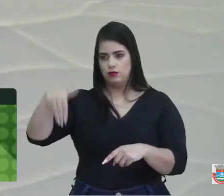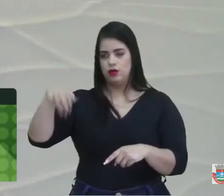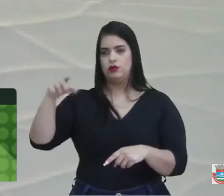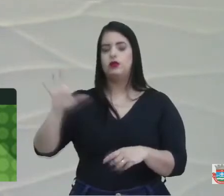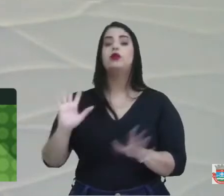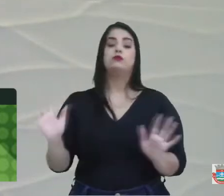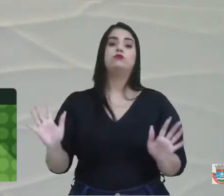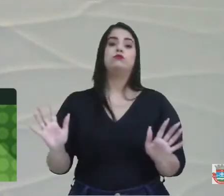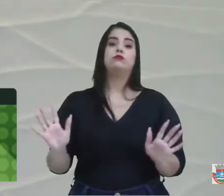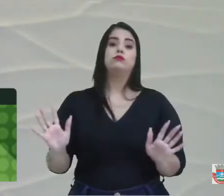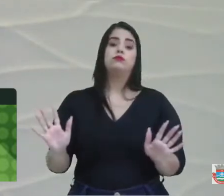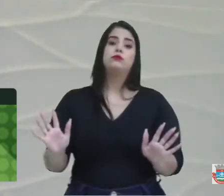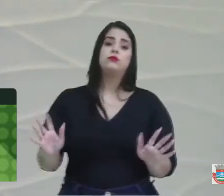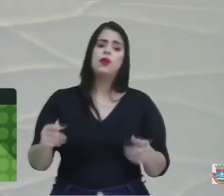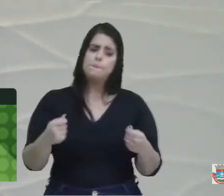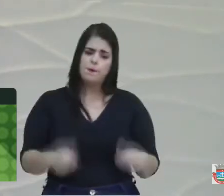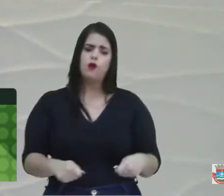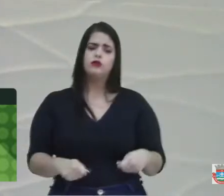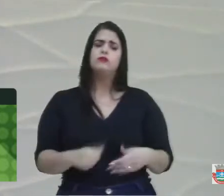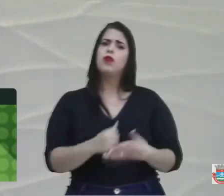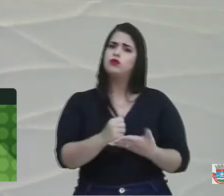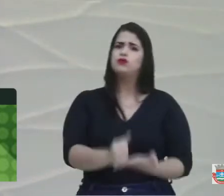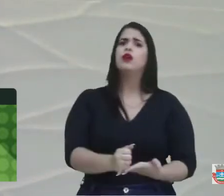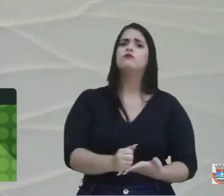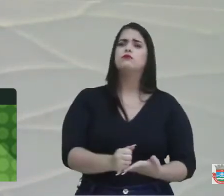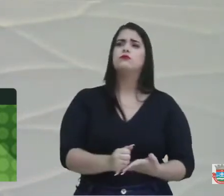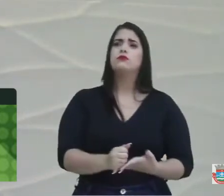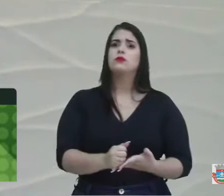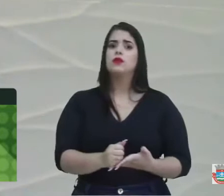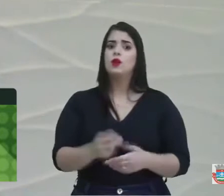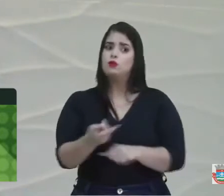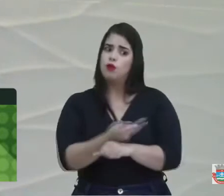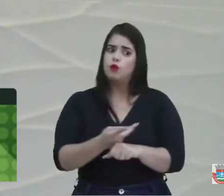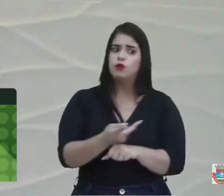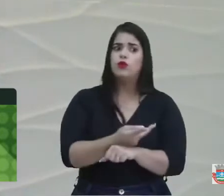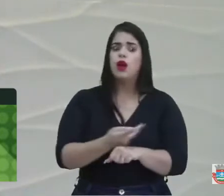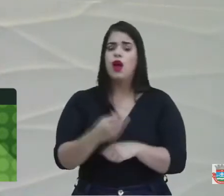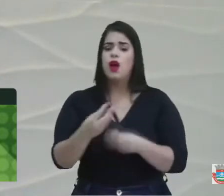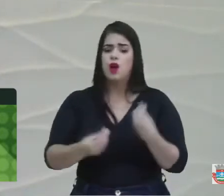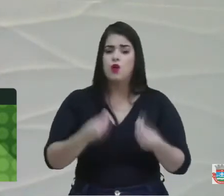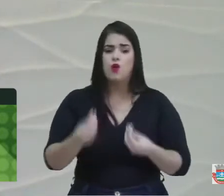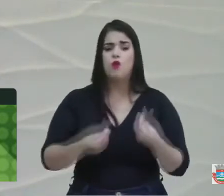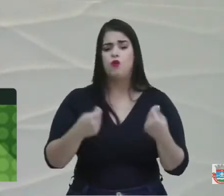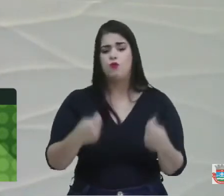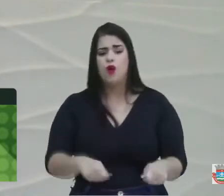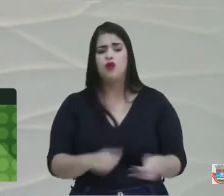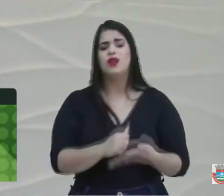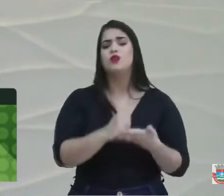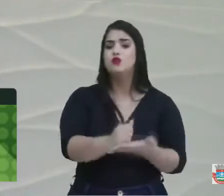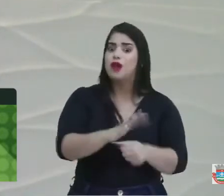que se pode fazer. Claro que a gente vai buscar outras alternativas, até porque lá na comunidade tem